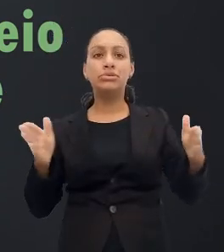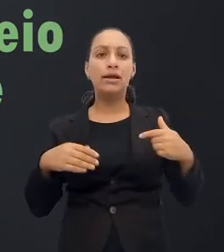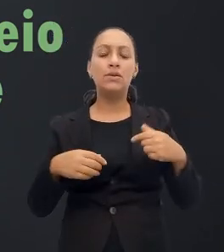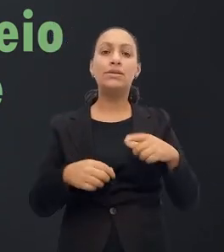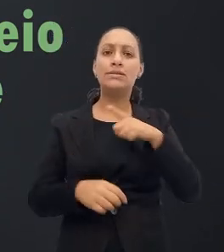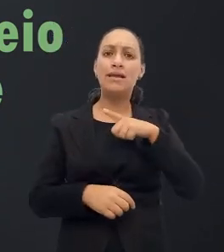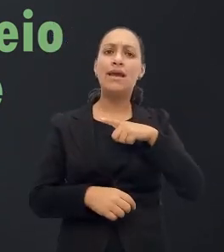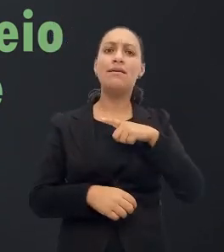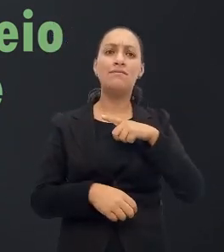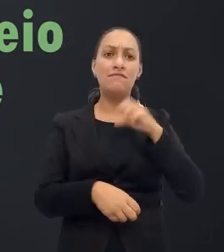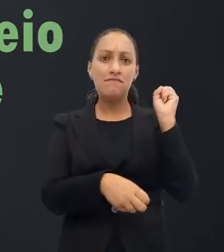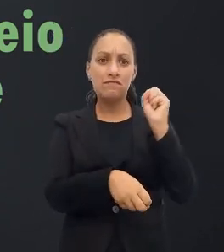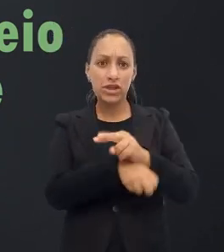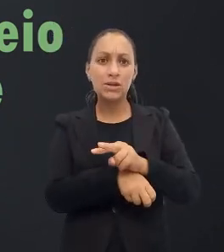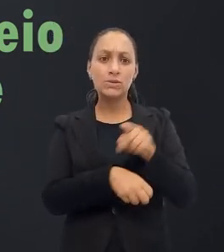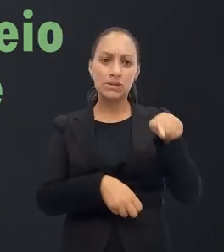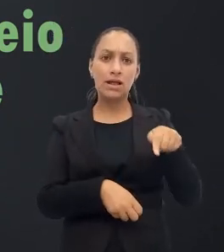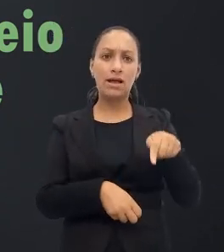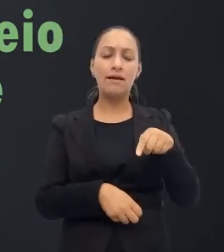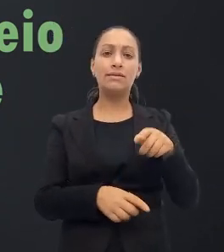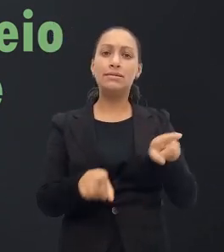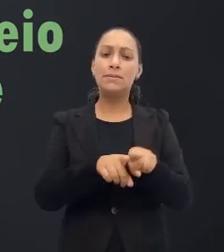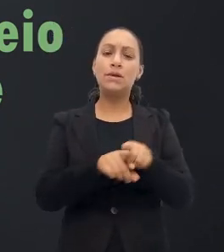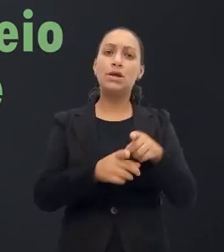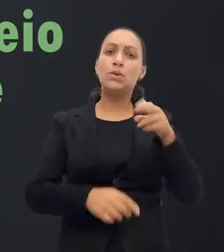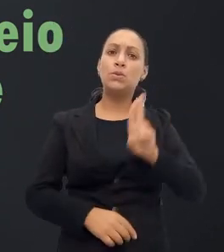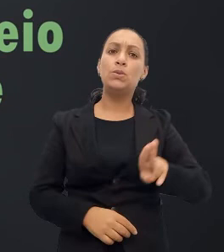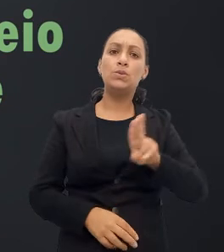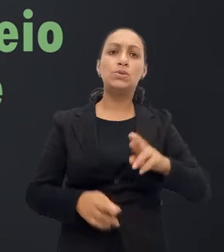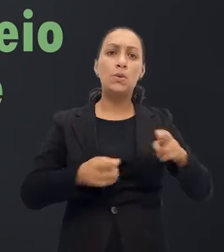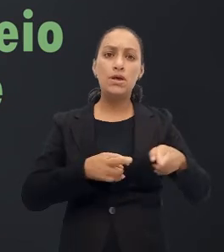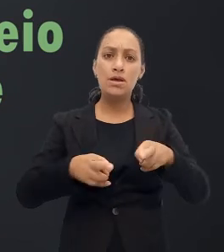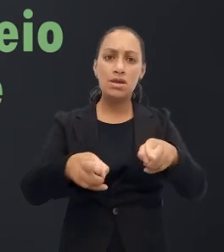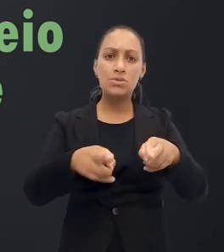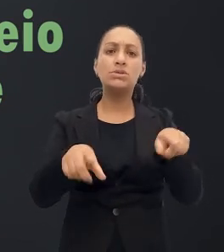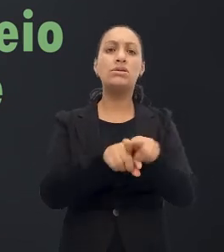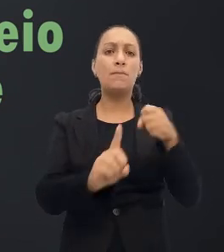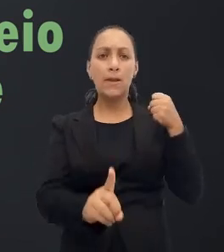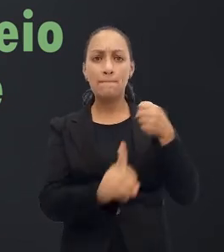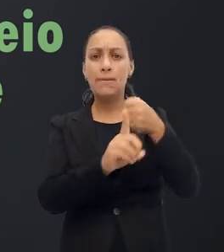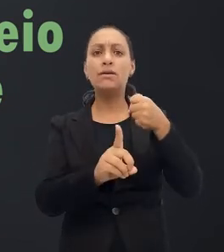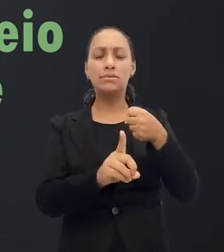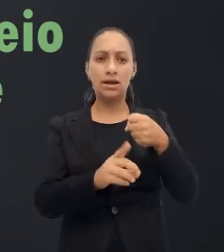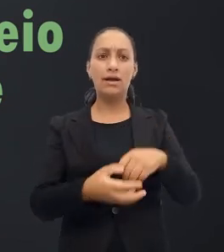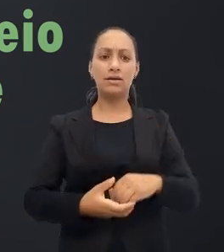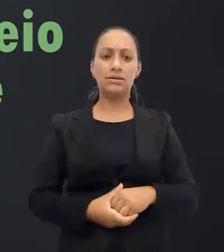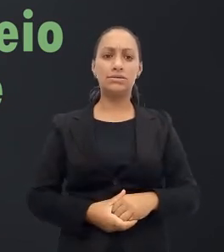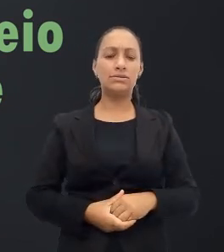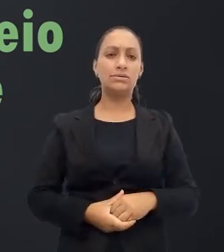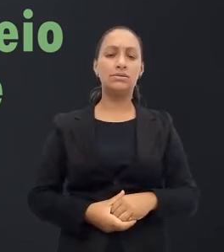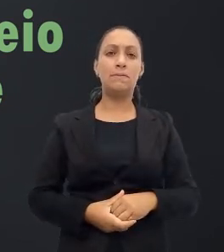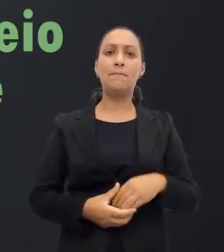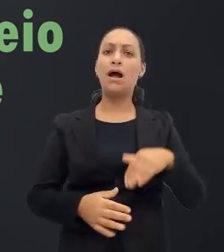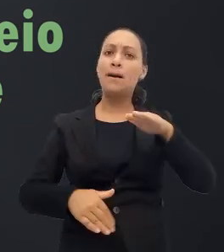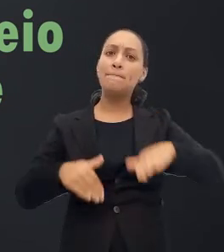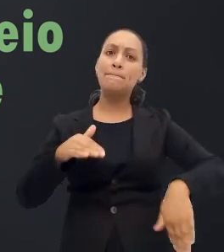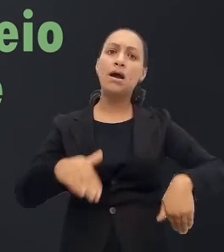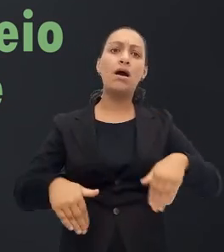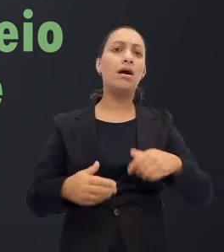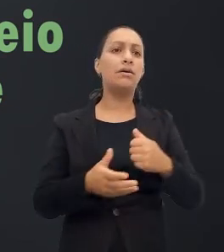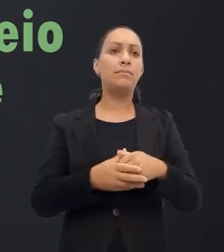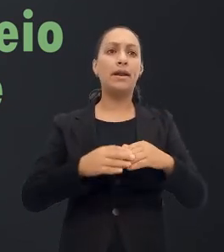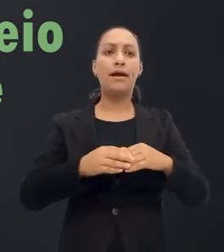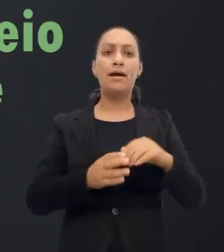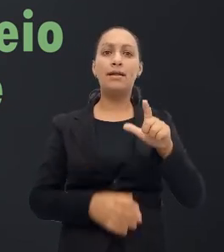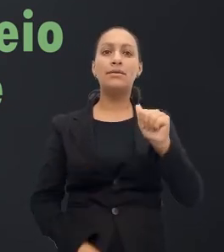aí regiões em que as pessoas utilizam rios impactados também para balneabilidade ali, para a questão de recreação, né?